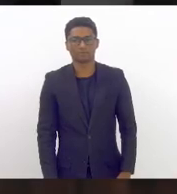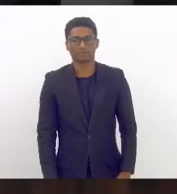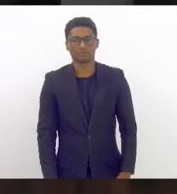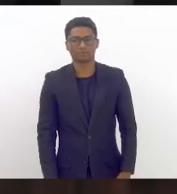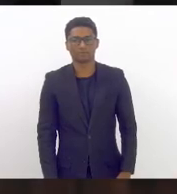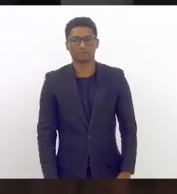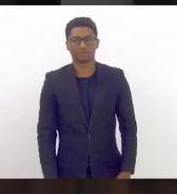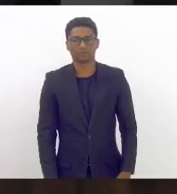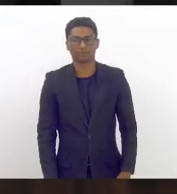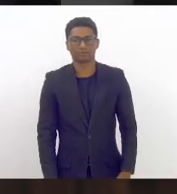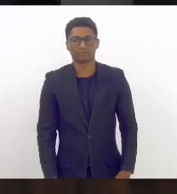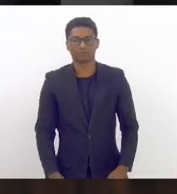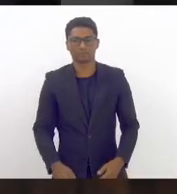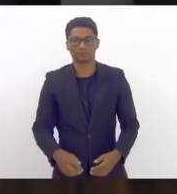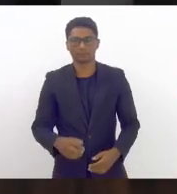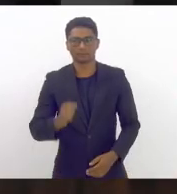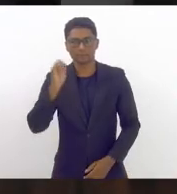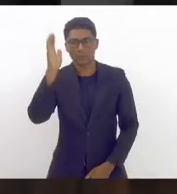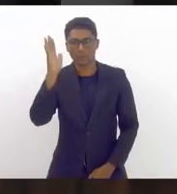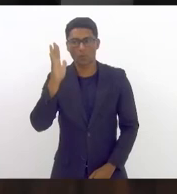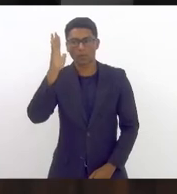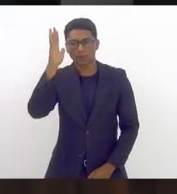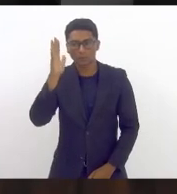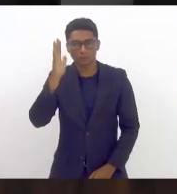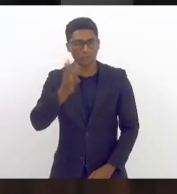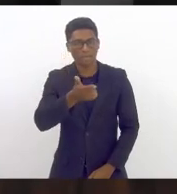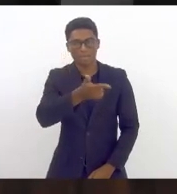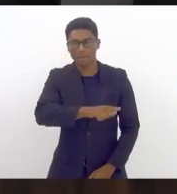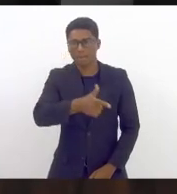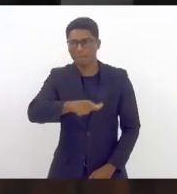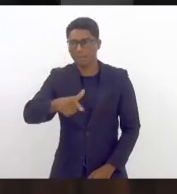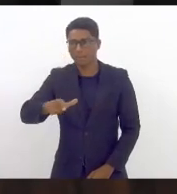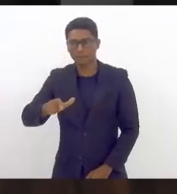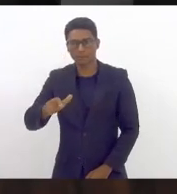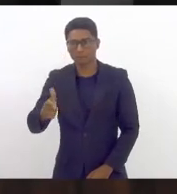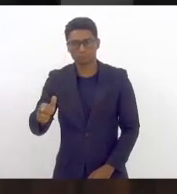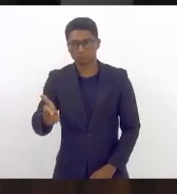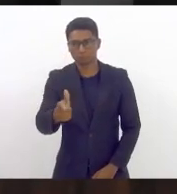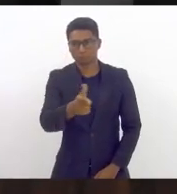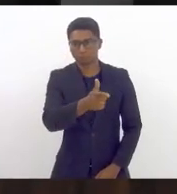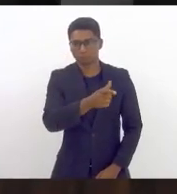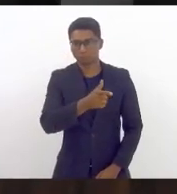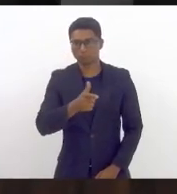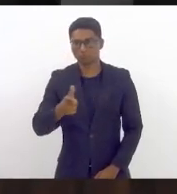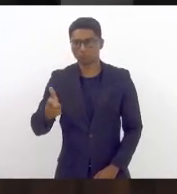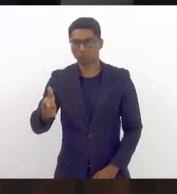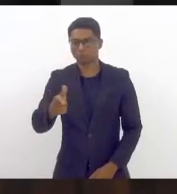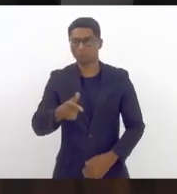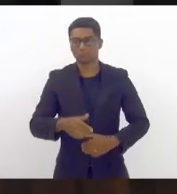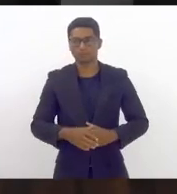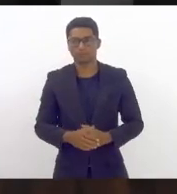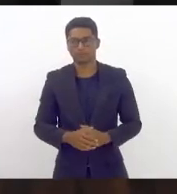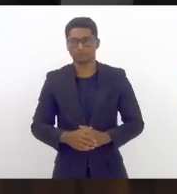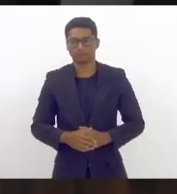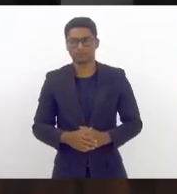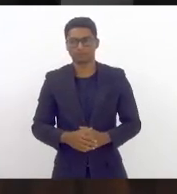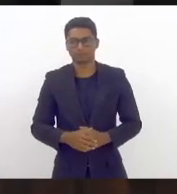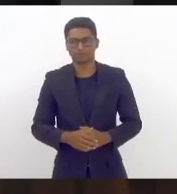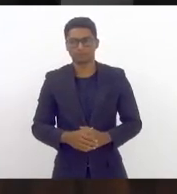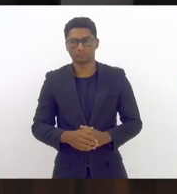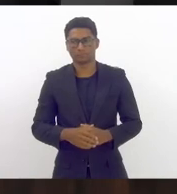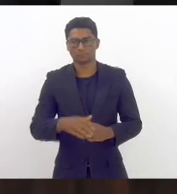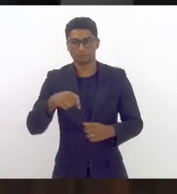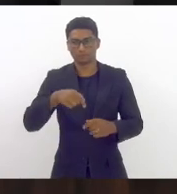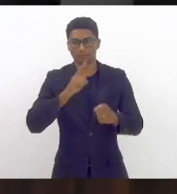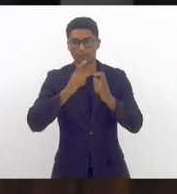em não mais havendo oradores escritos está